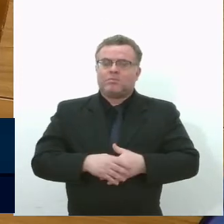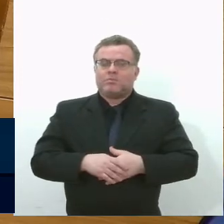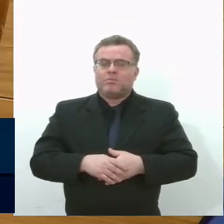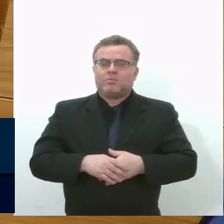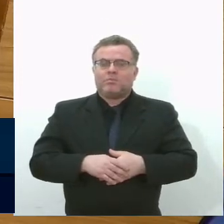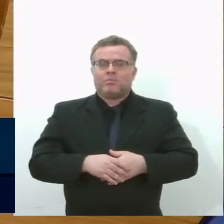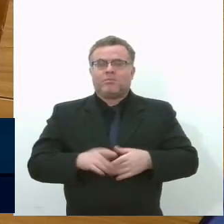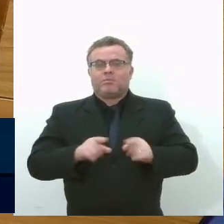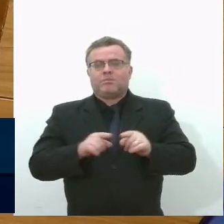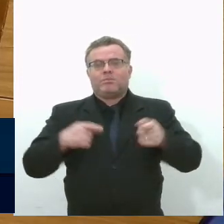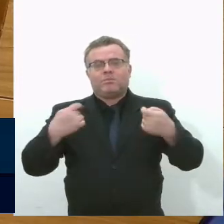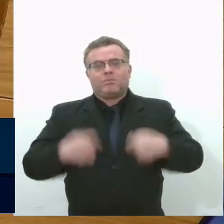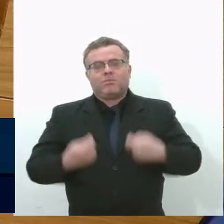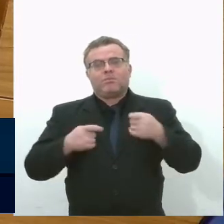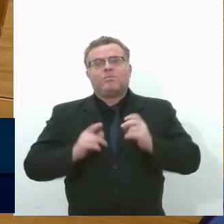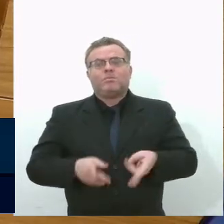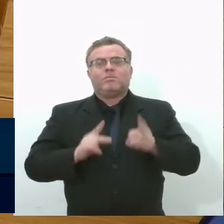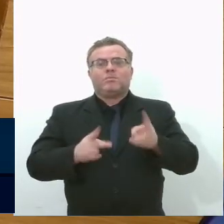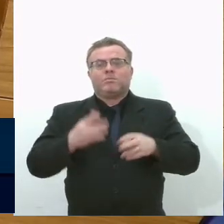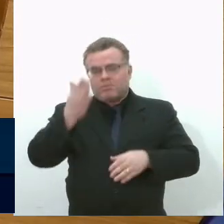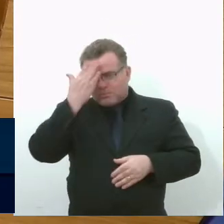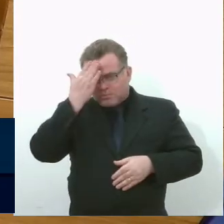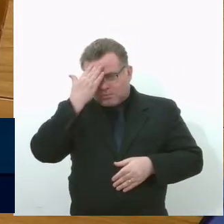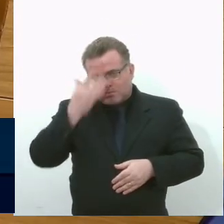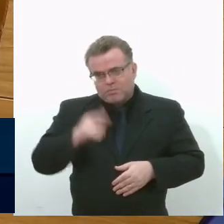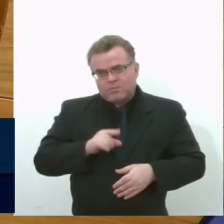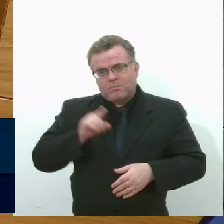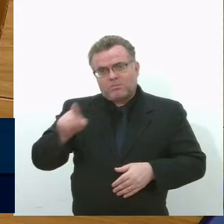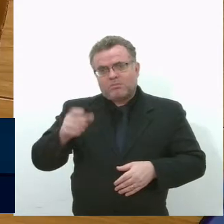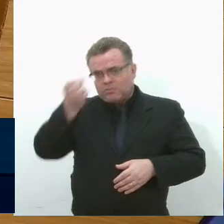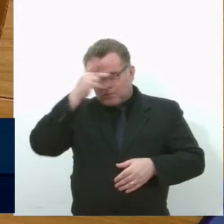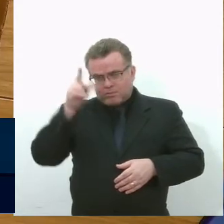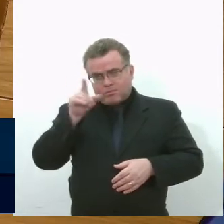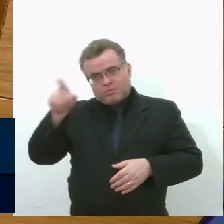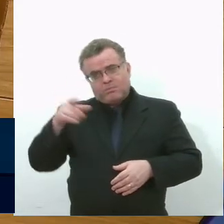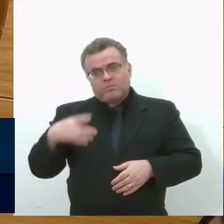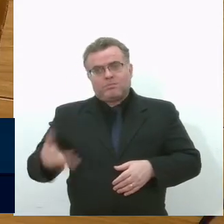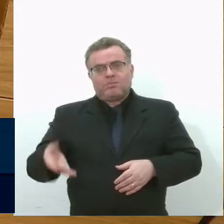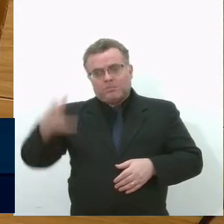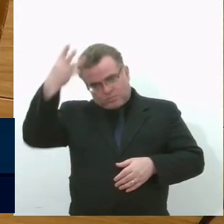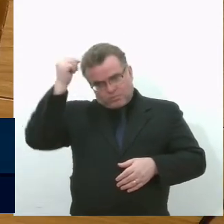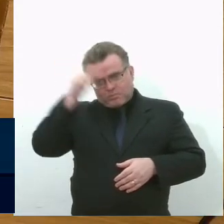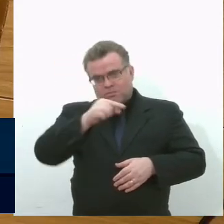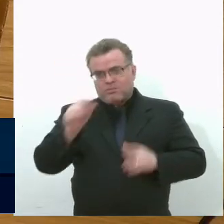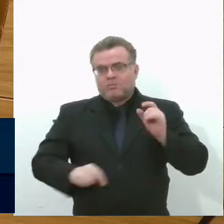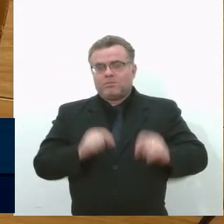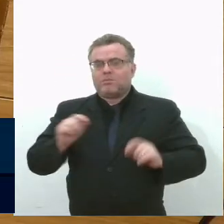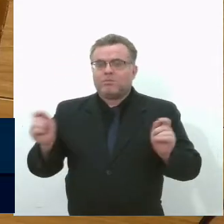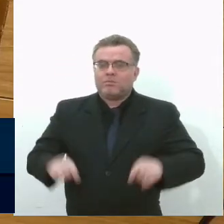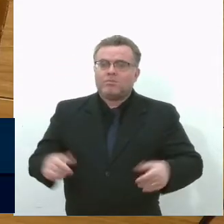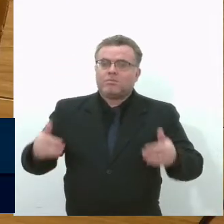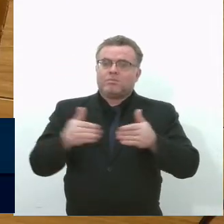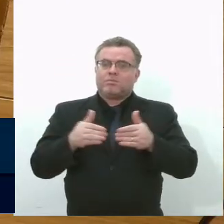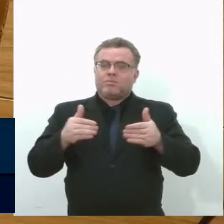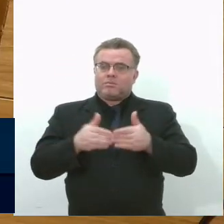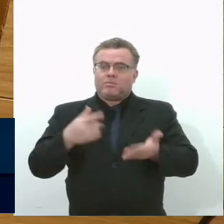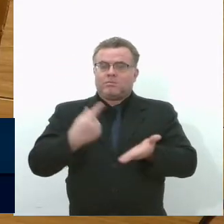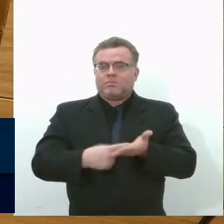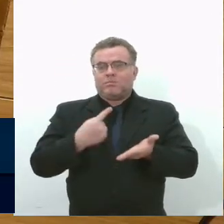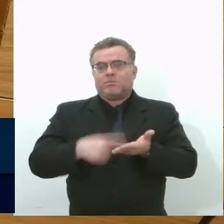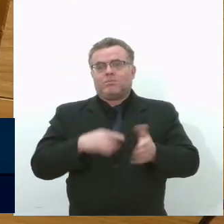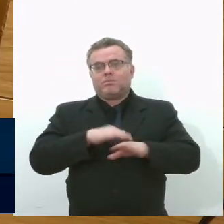de uma compreensão do prefeito atual de São Cristóvão. Certo? Para quê? Para acordar, para não ter briga mais da justiça. A gente tem que